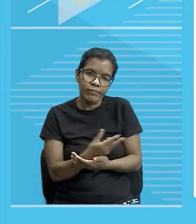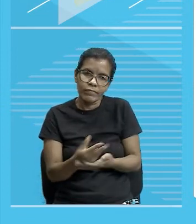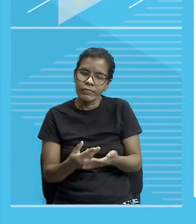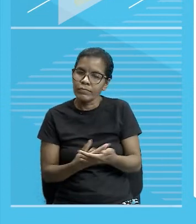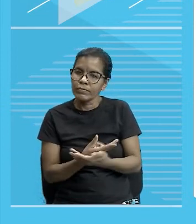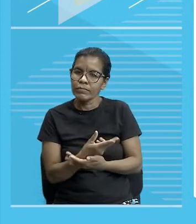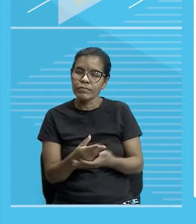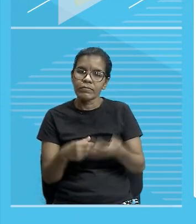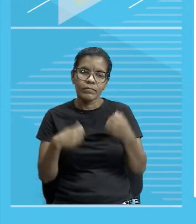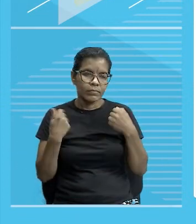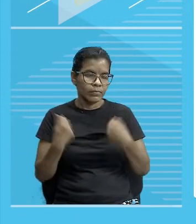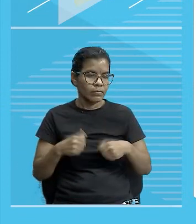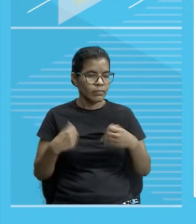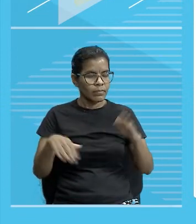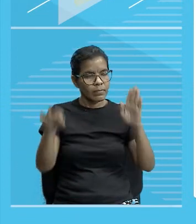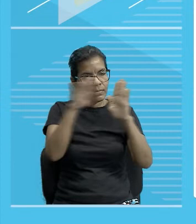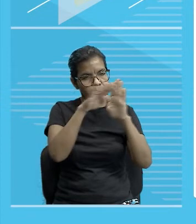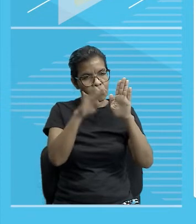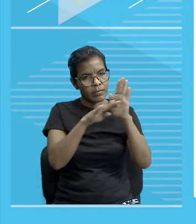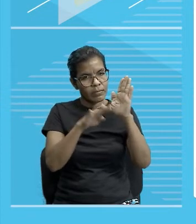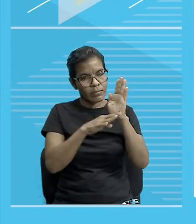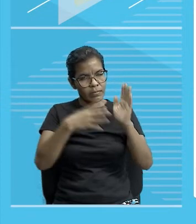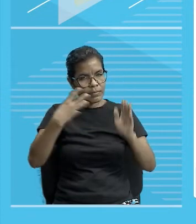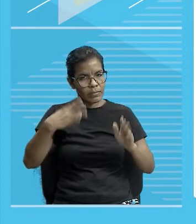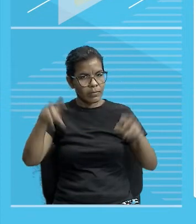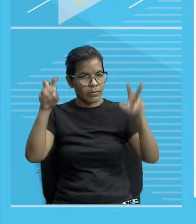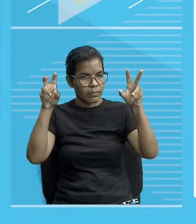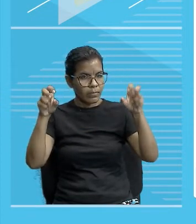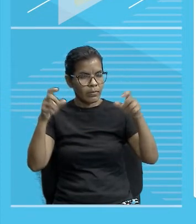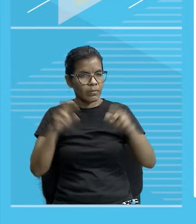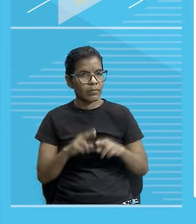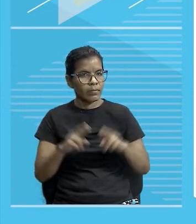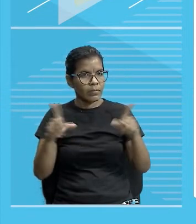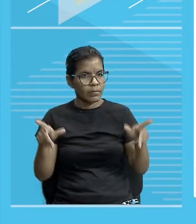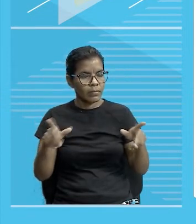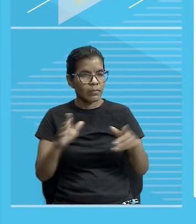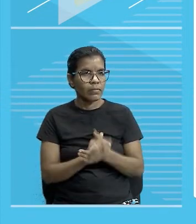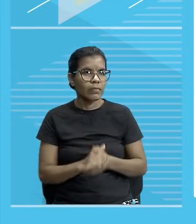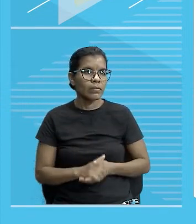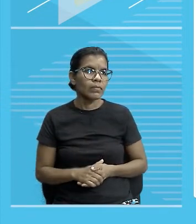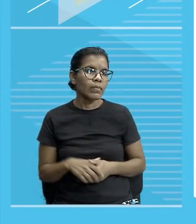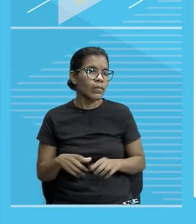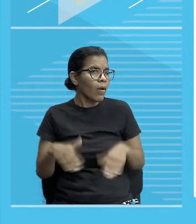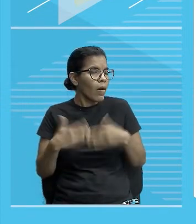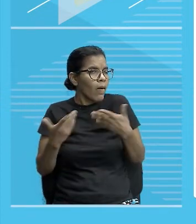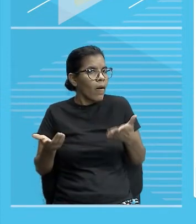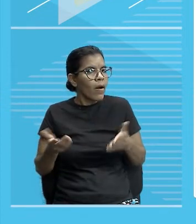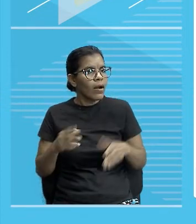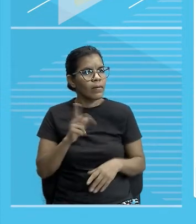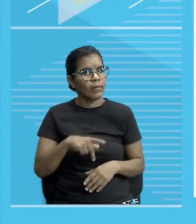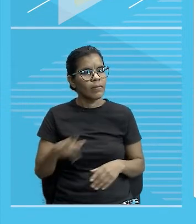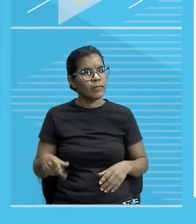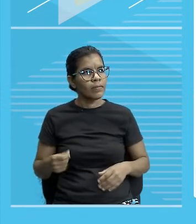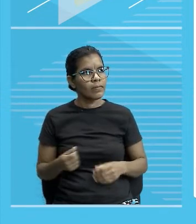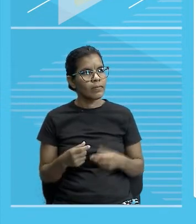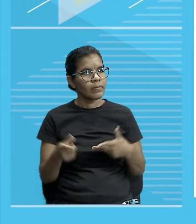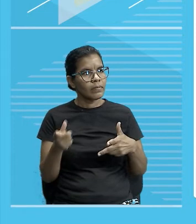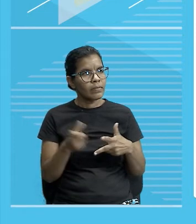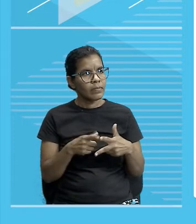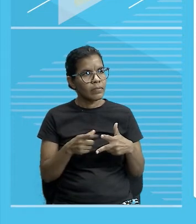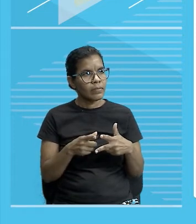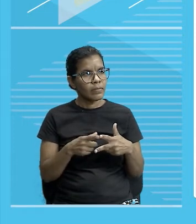eles podem se classificar em quatro tipos diferentes quais são Professor planos